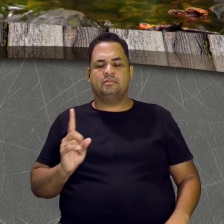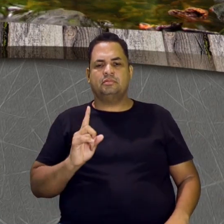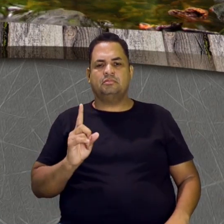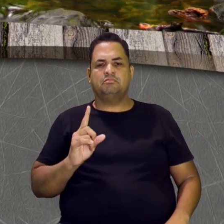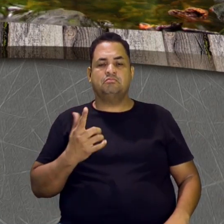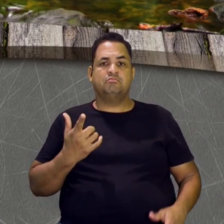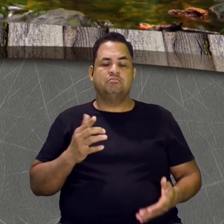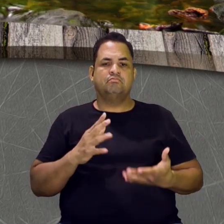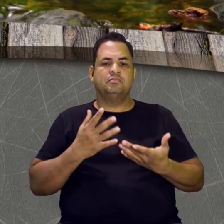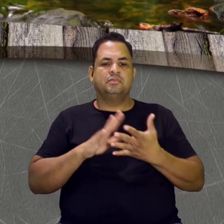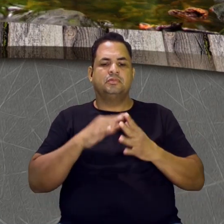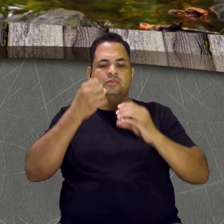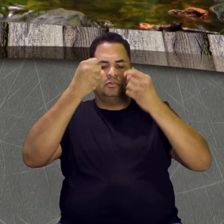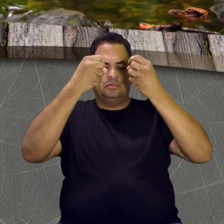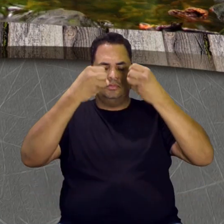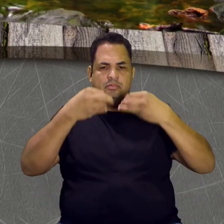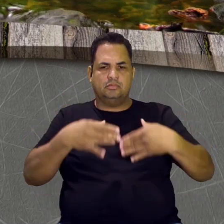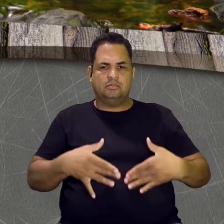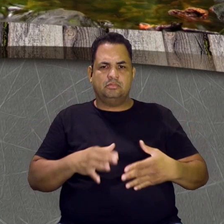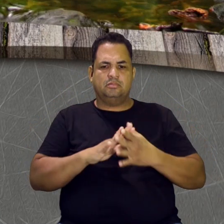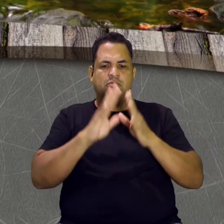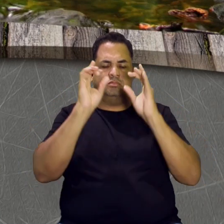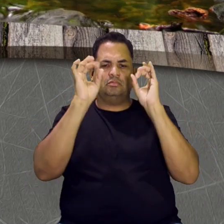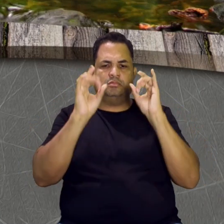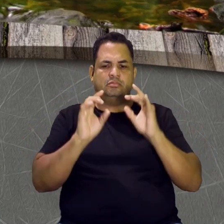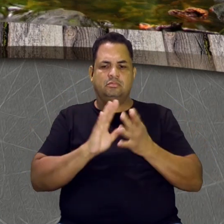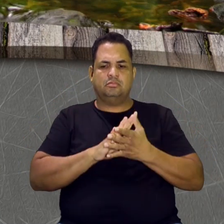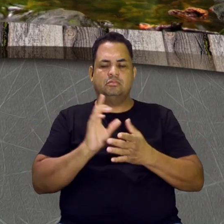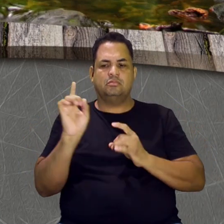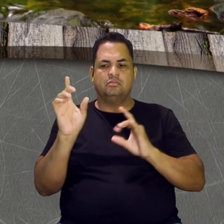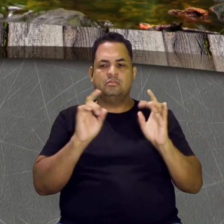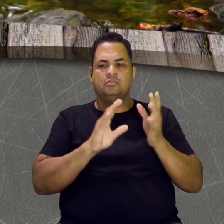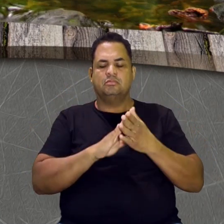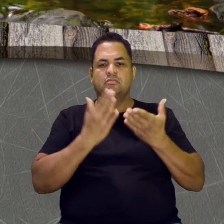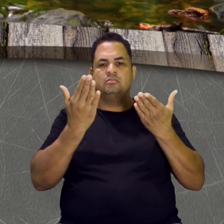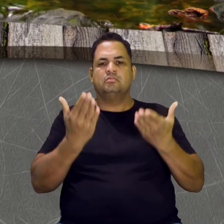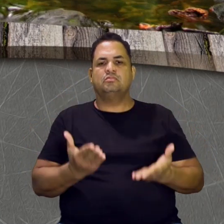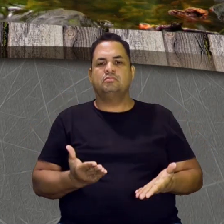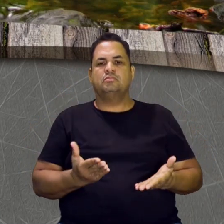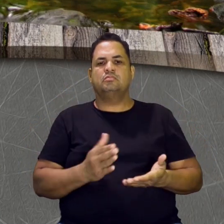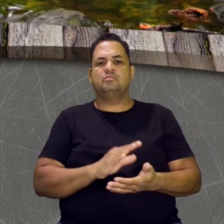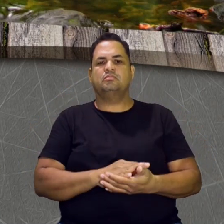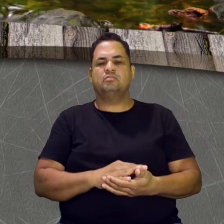não pontuamos isso tudo, não detalhamos cada um desses